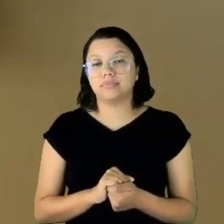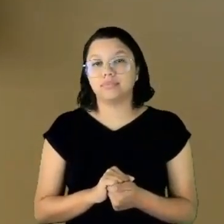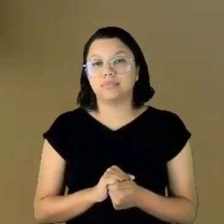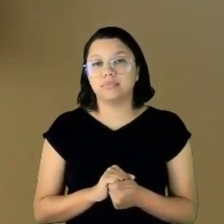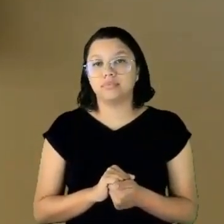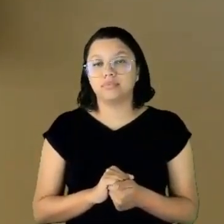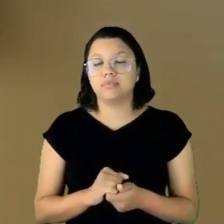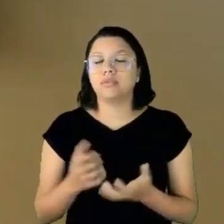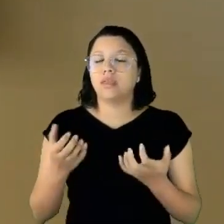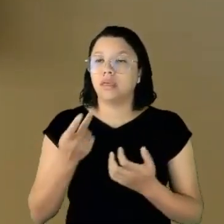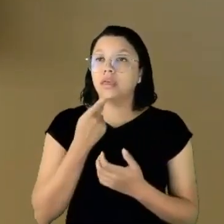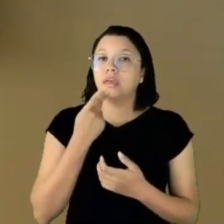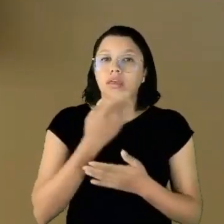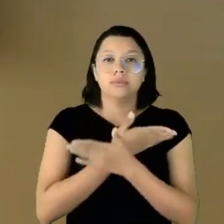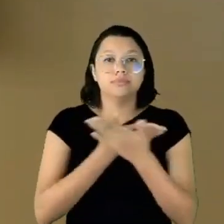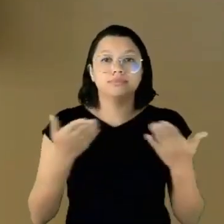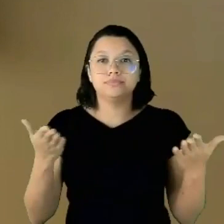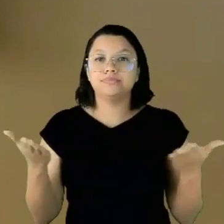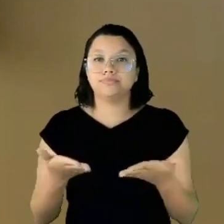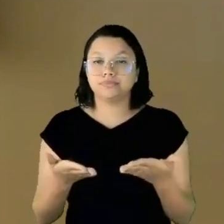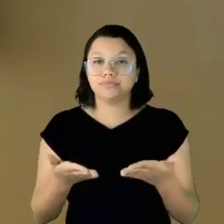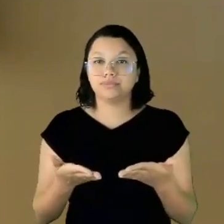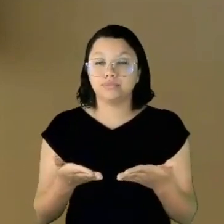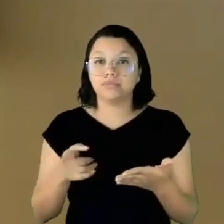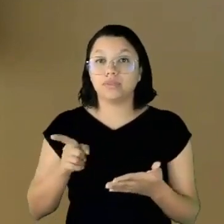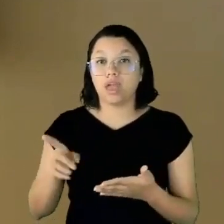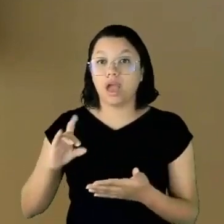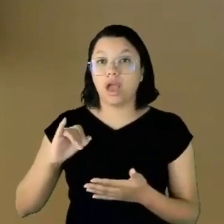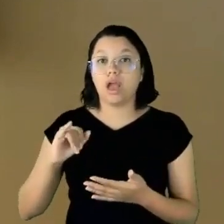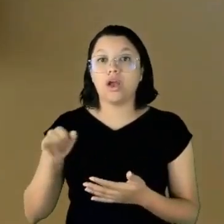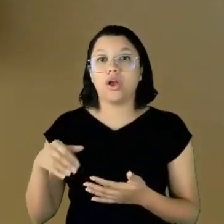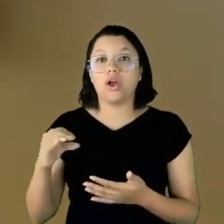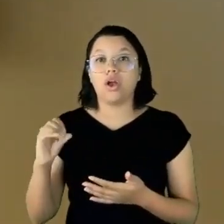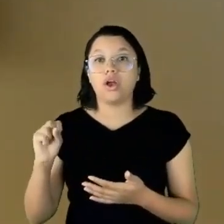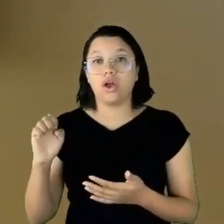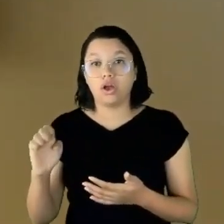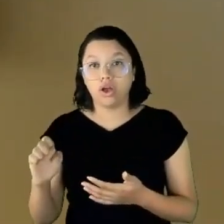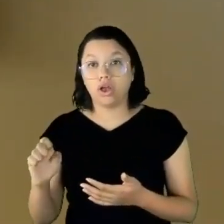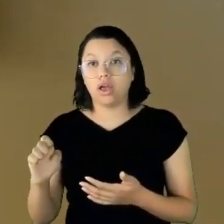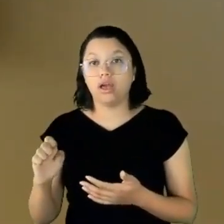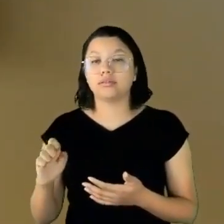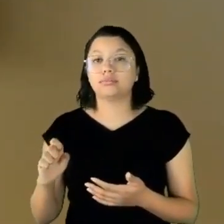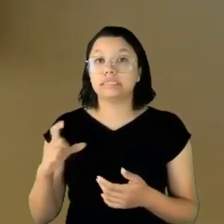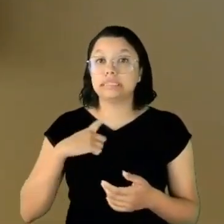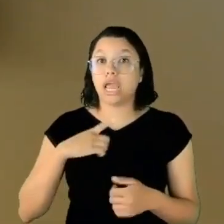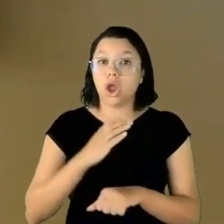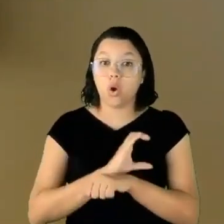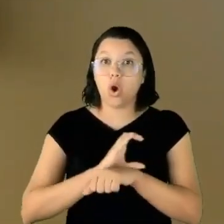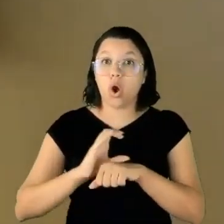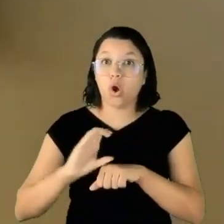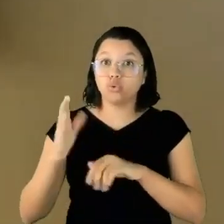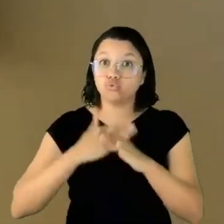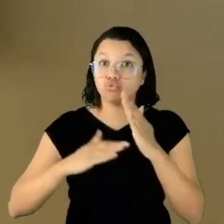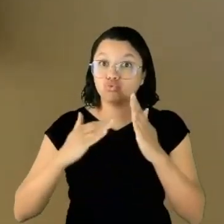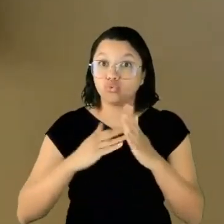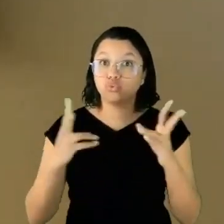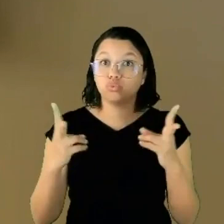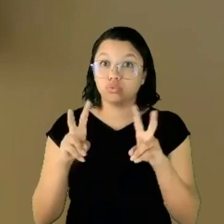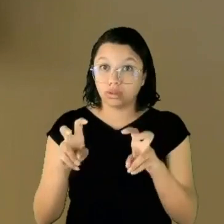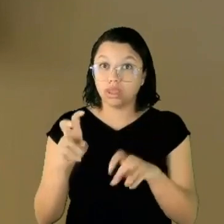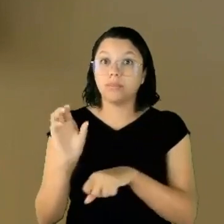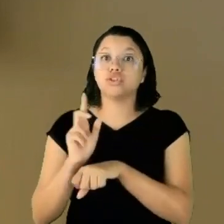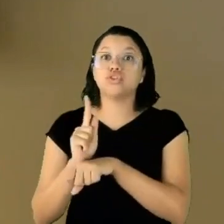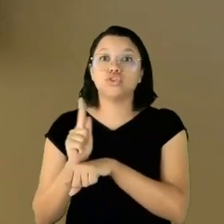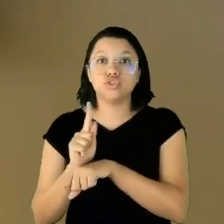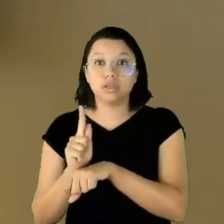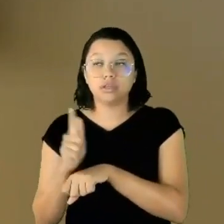e eu queria dizer para as pessoas aqui que o doutor José Denilson na verdade ele tem um curso inteiro com esse tema da gestão